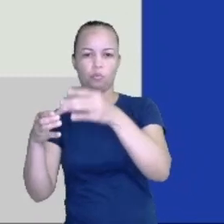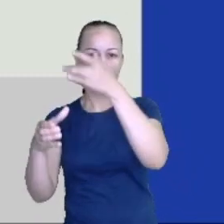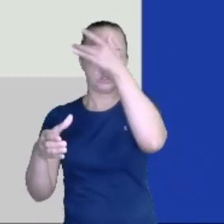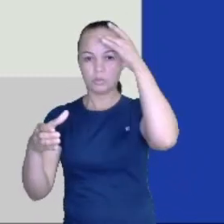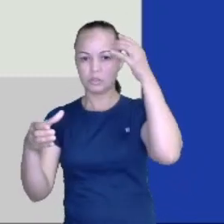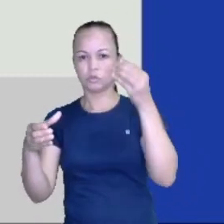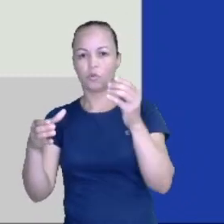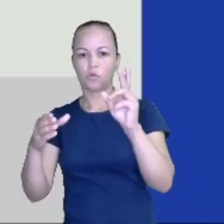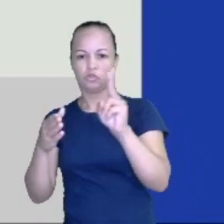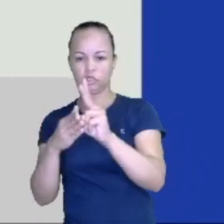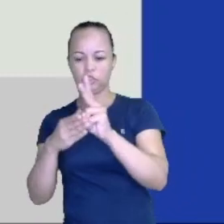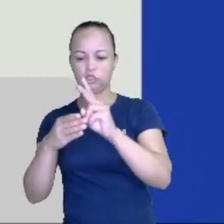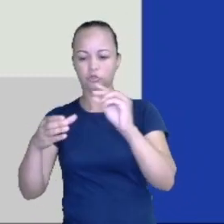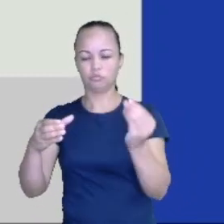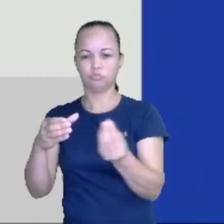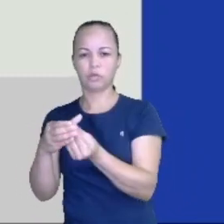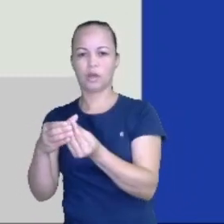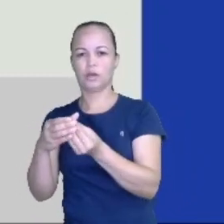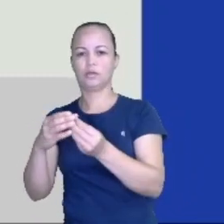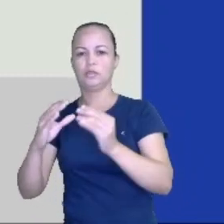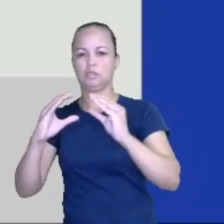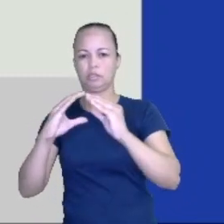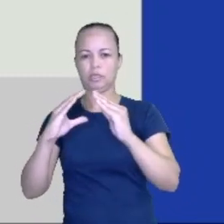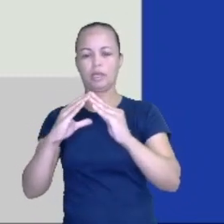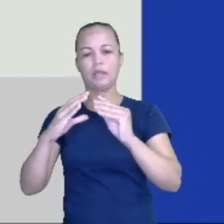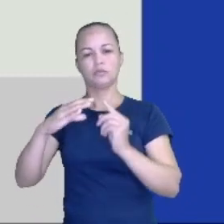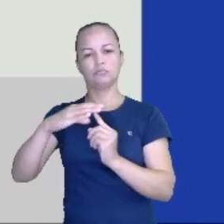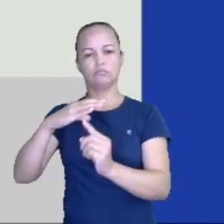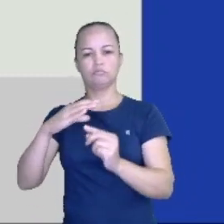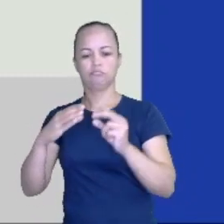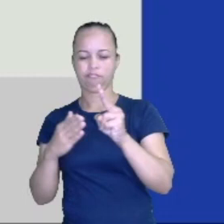Bom, geralmente se mora muitas pessoas dentro de uma oca.